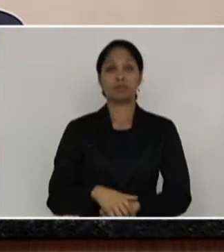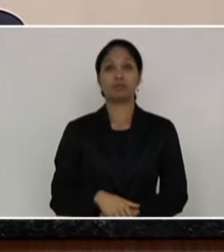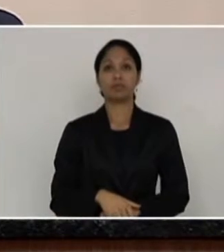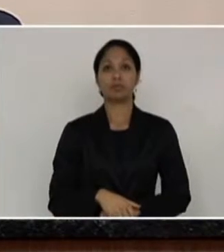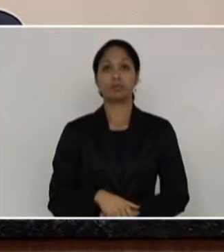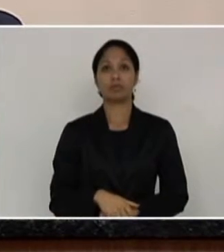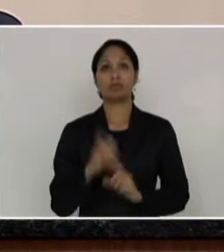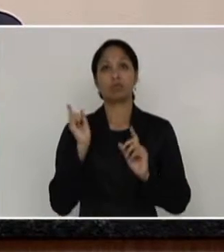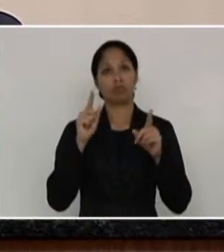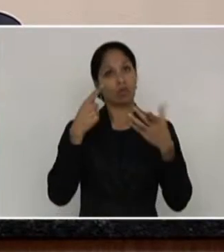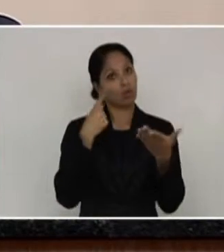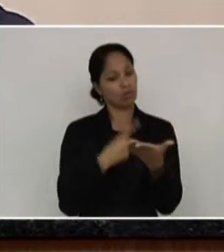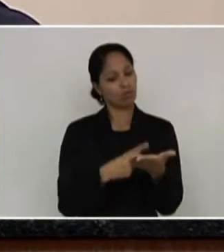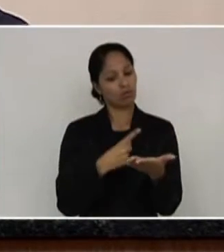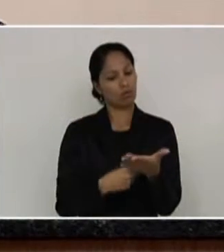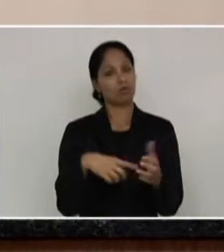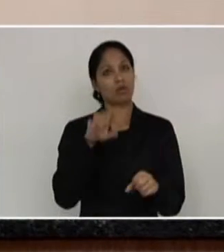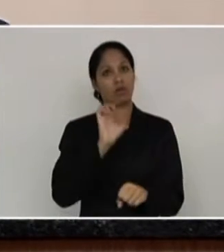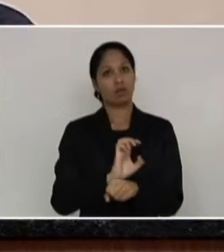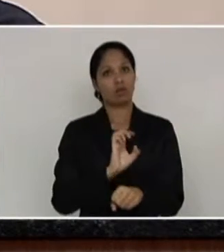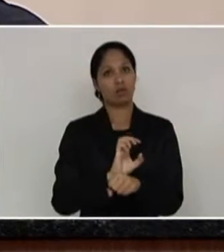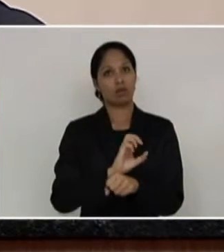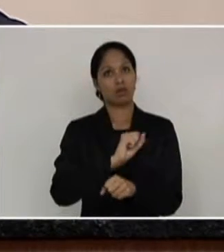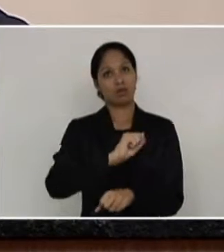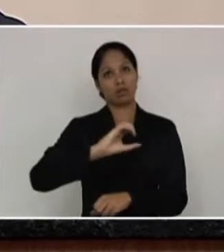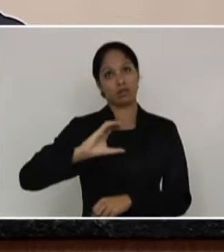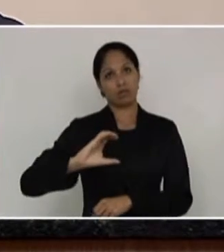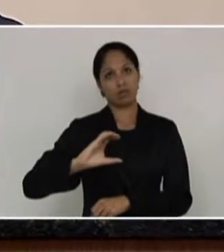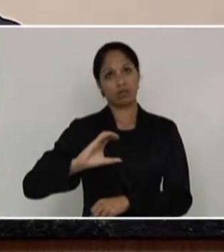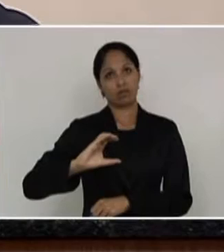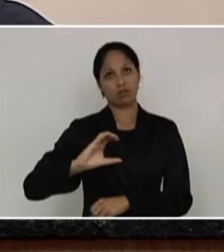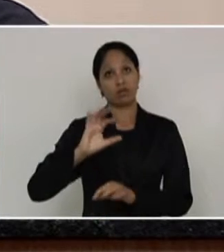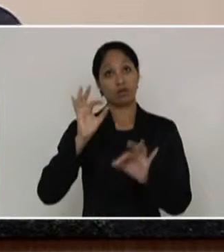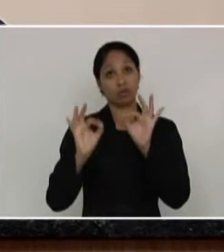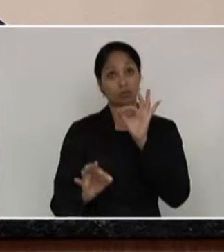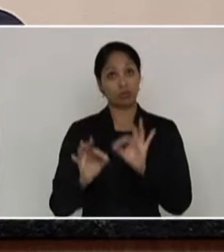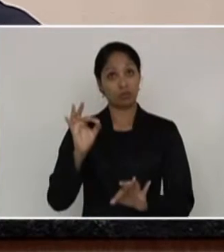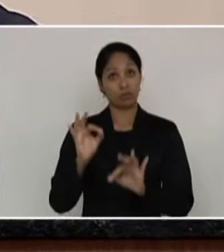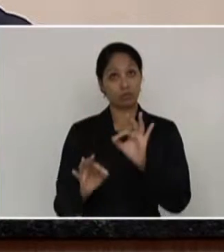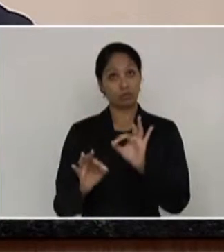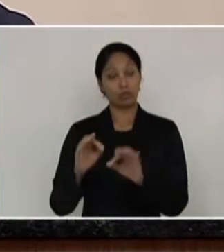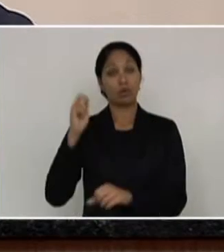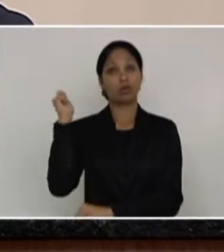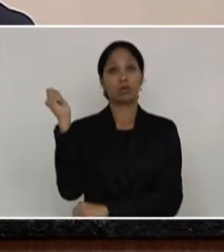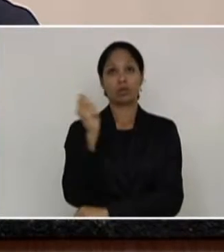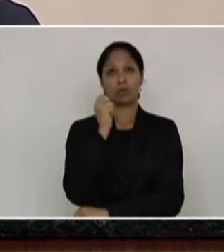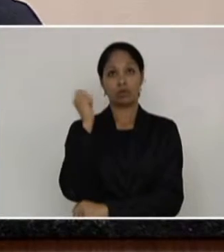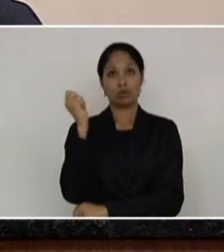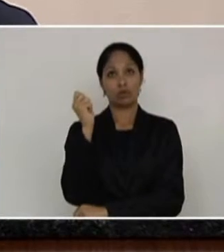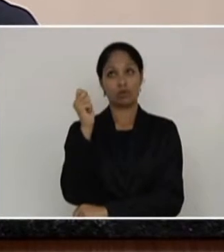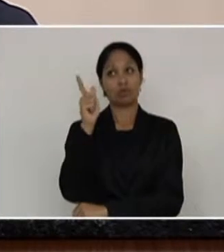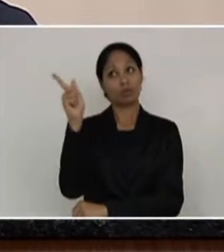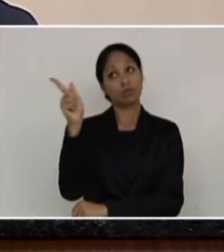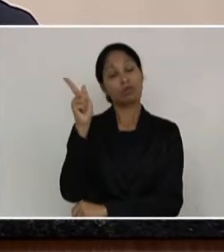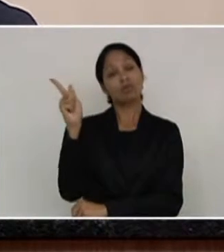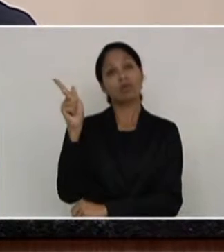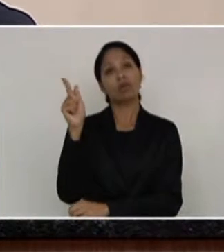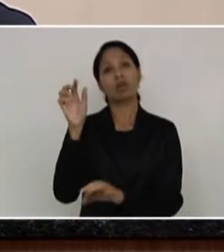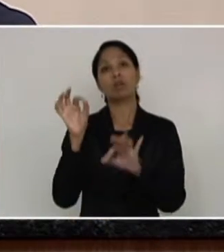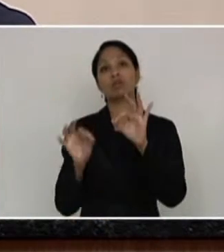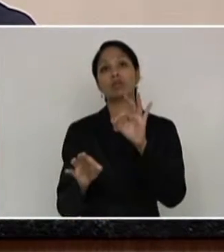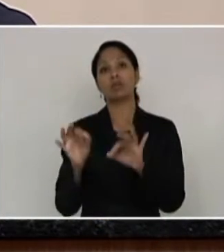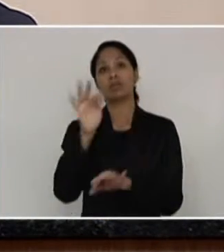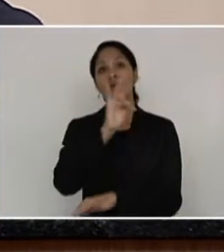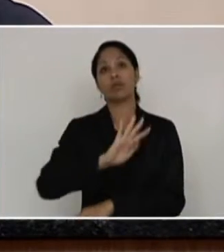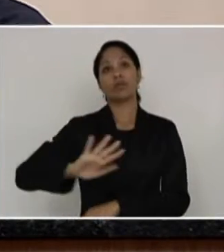combinada com o estado de santa catarina ingressando no supremo tribunal federal o rio grande do sul no tribunal federal em brasília